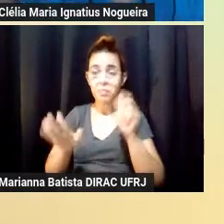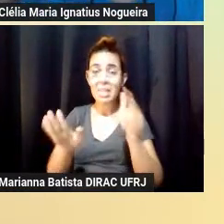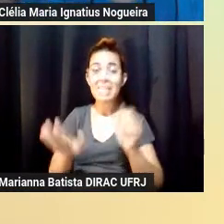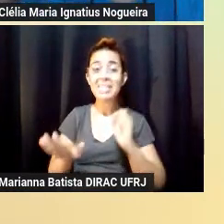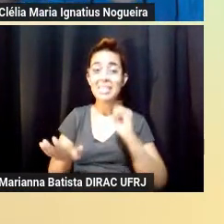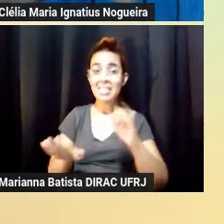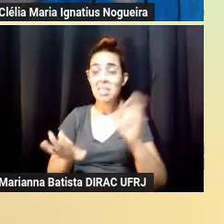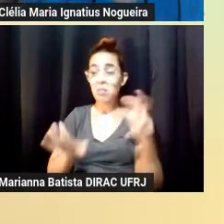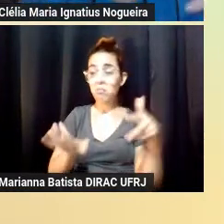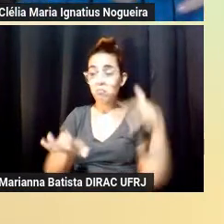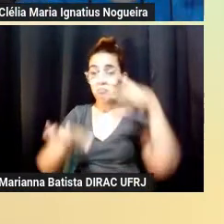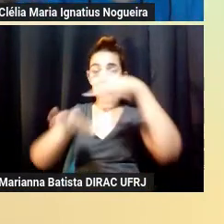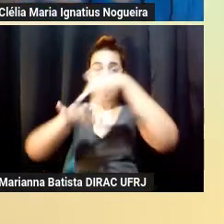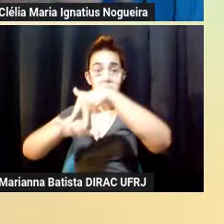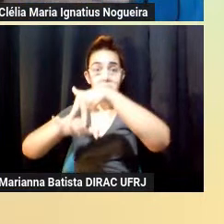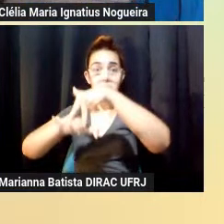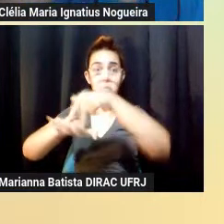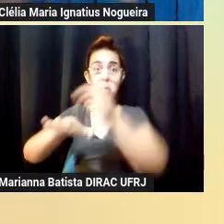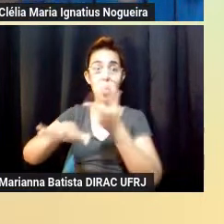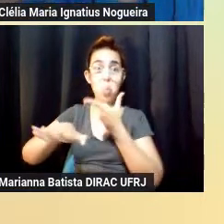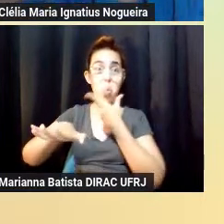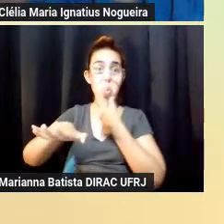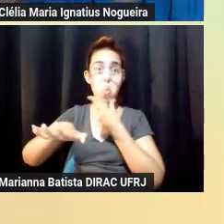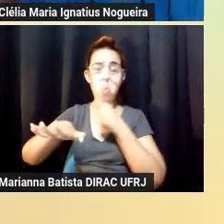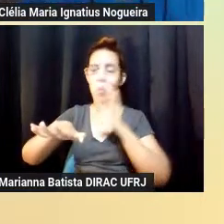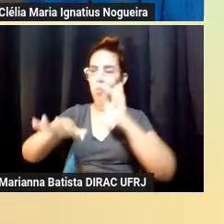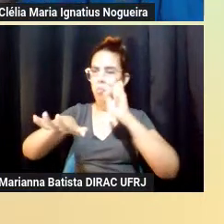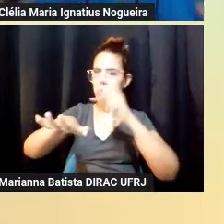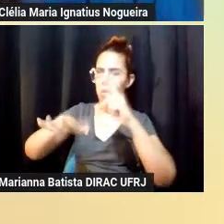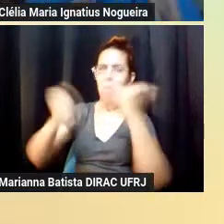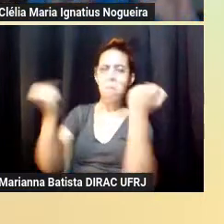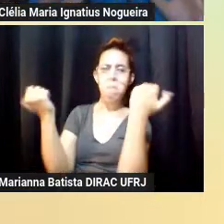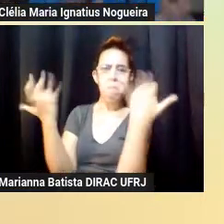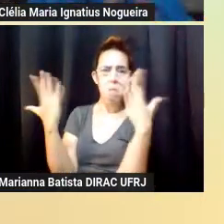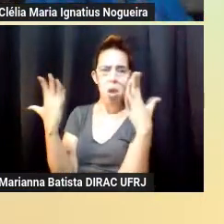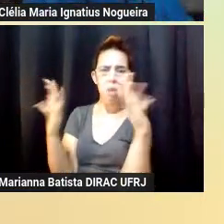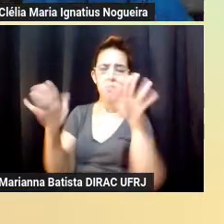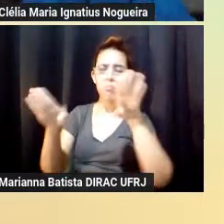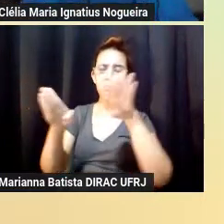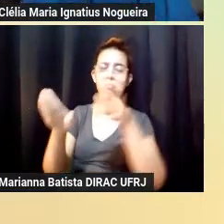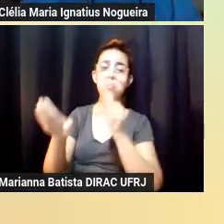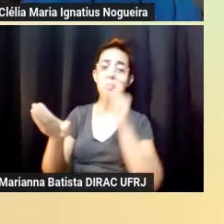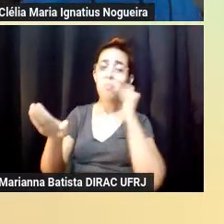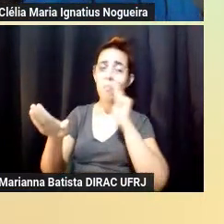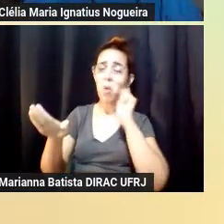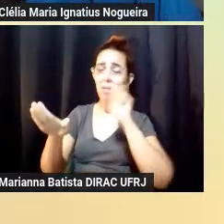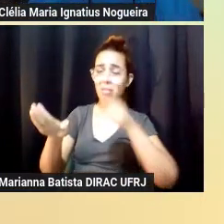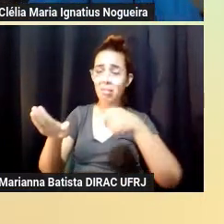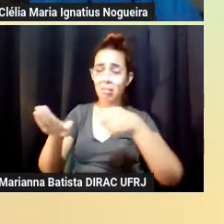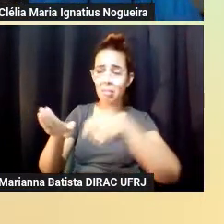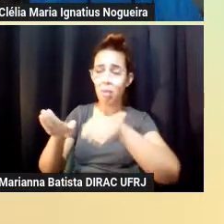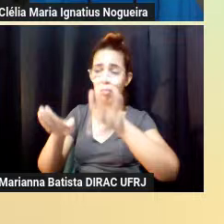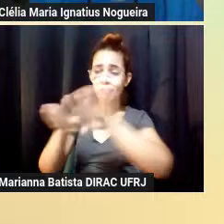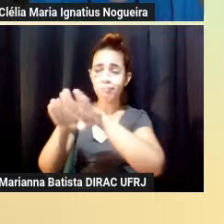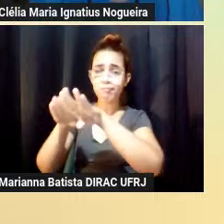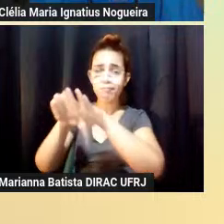coisa assim, quem sabe matemática faz, quem não sabe ensina. Bom, mas eu tive esse diagnóstico em